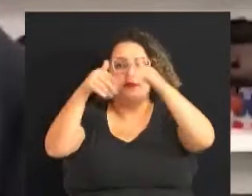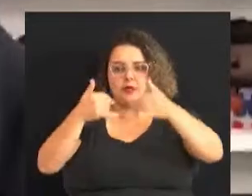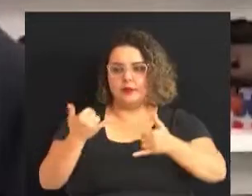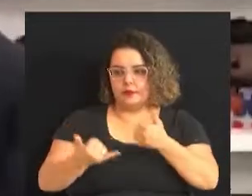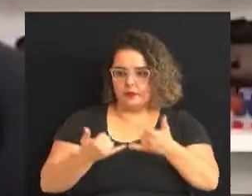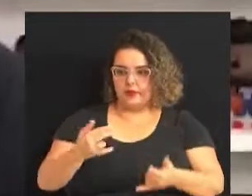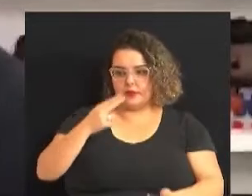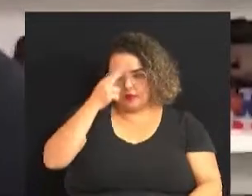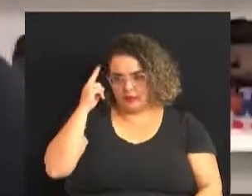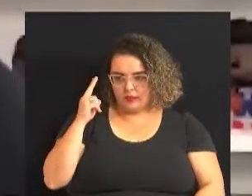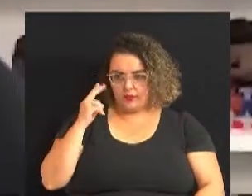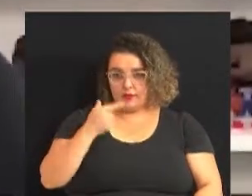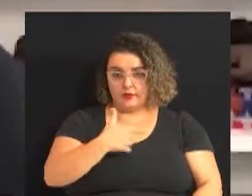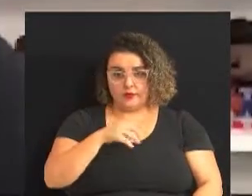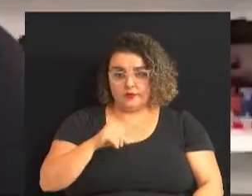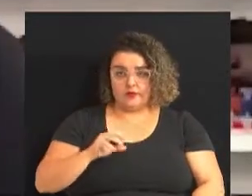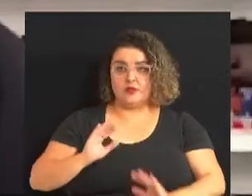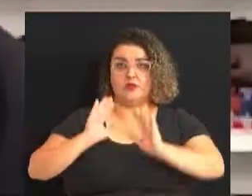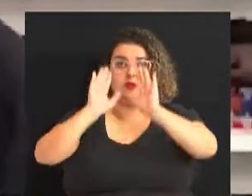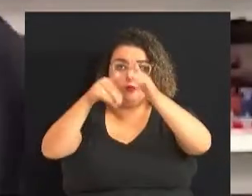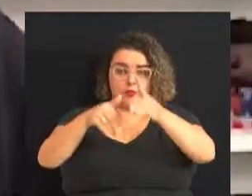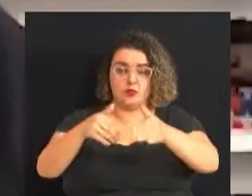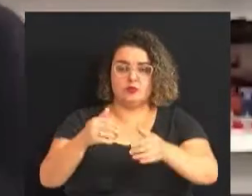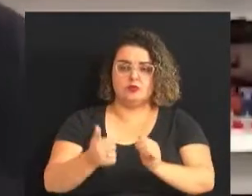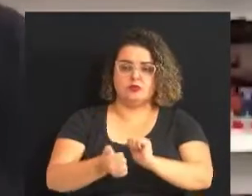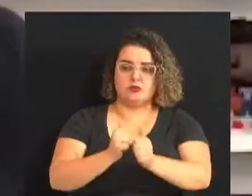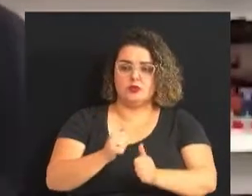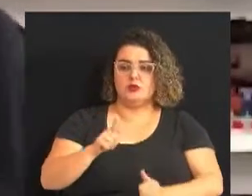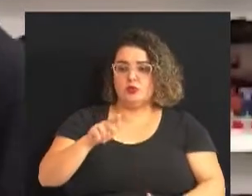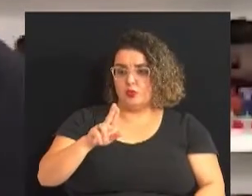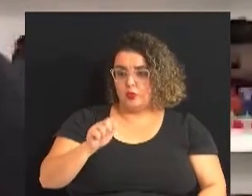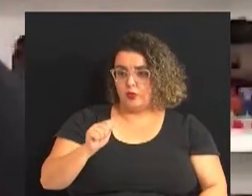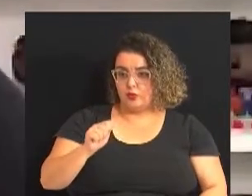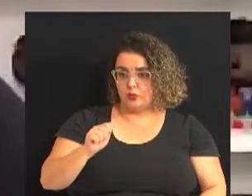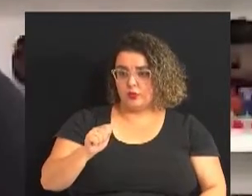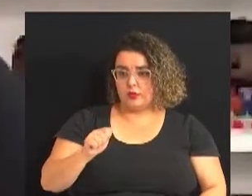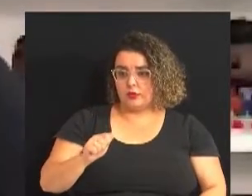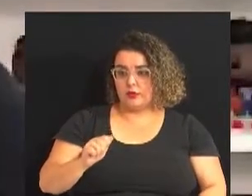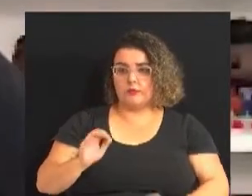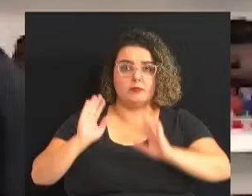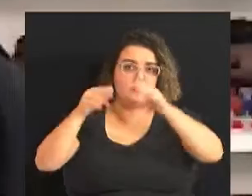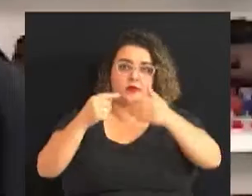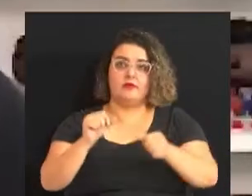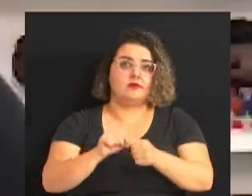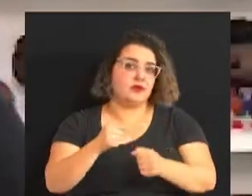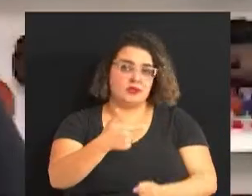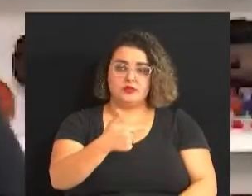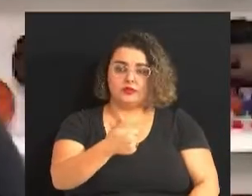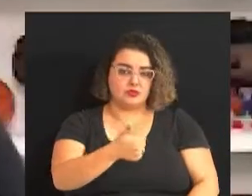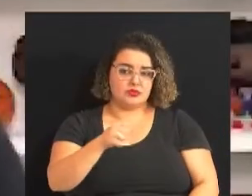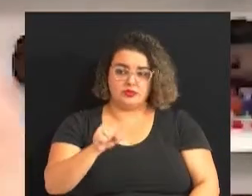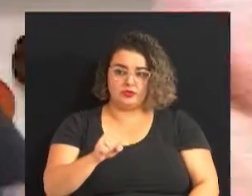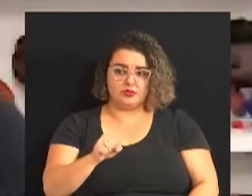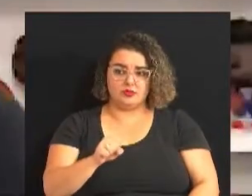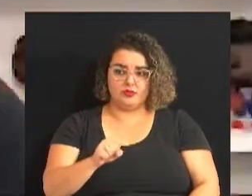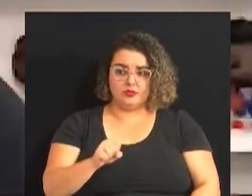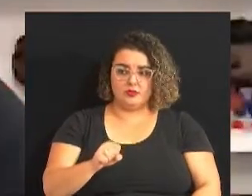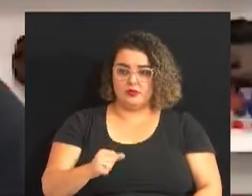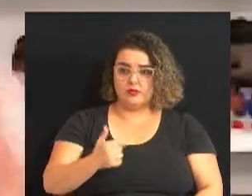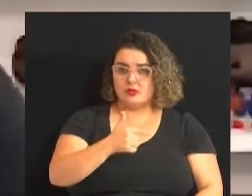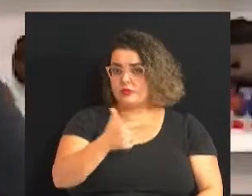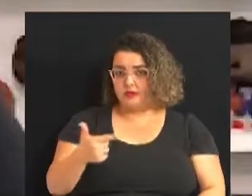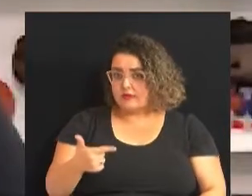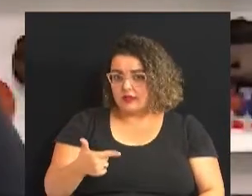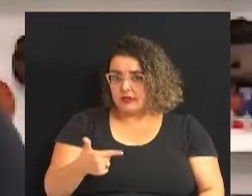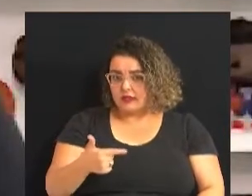Gabriel fazer 20 pontos por jogo se o Bulga, que ele tem que marcar, faz 18. Você não vai ter 20 pontos a mais, você vai ter 2. 20 que